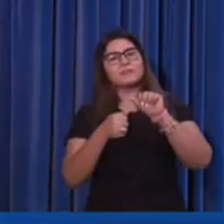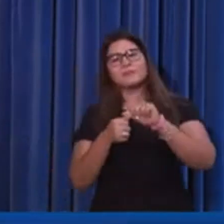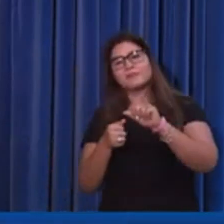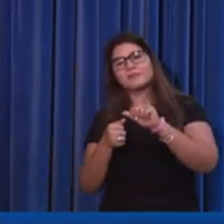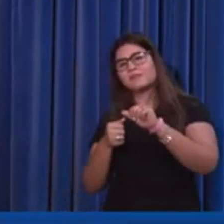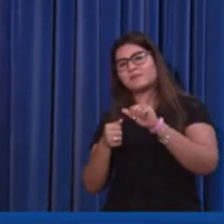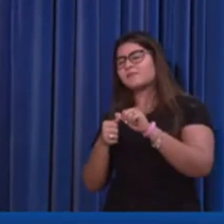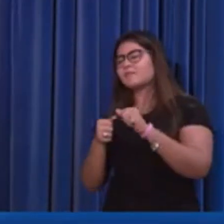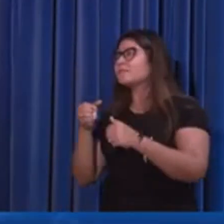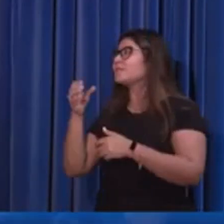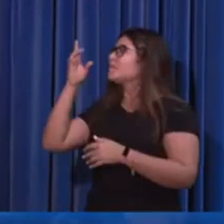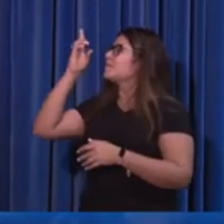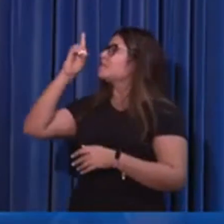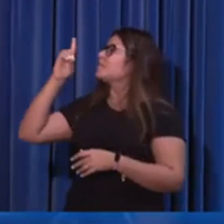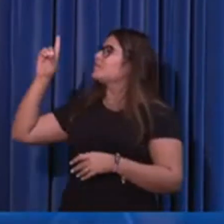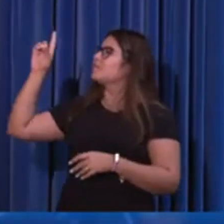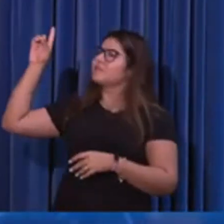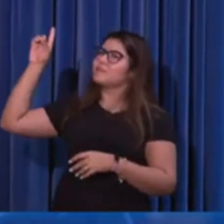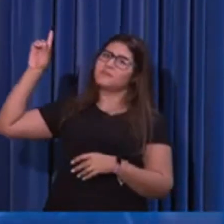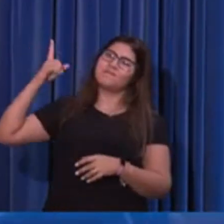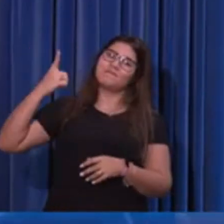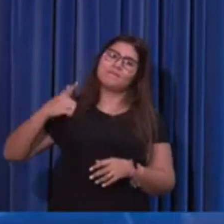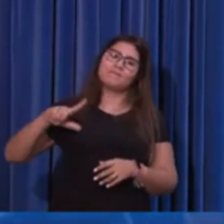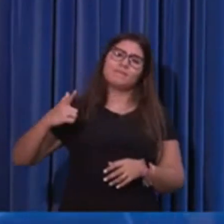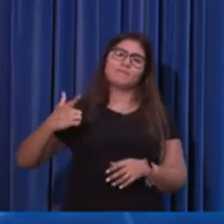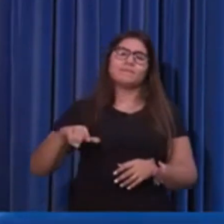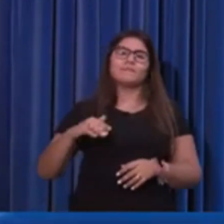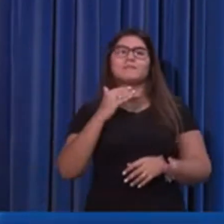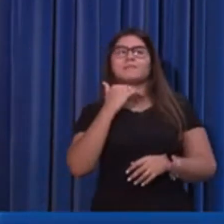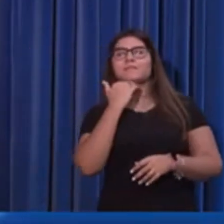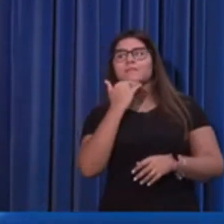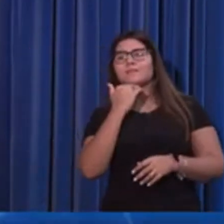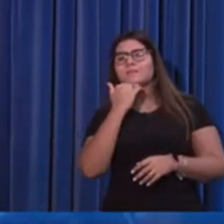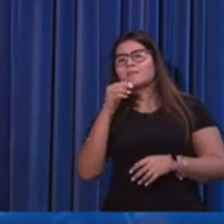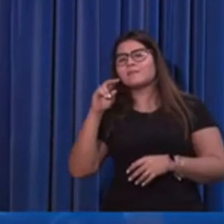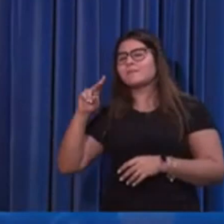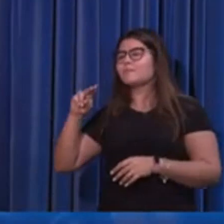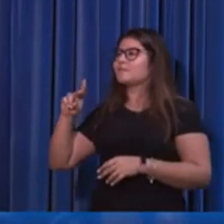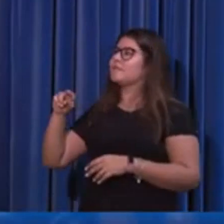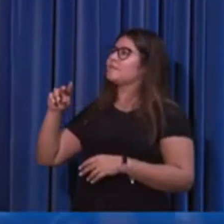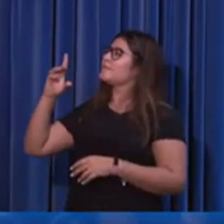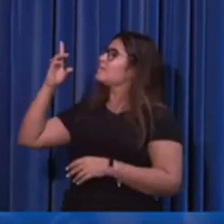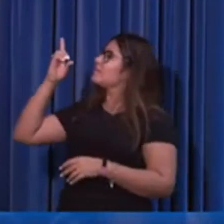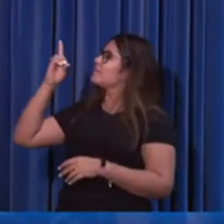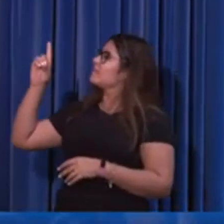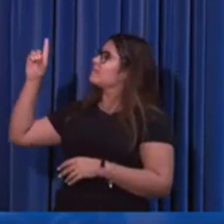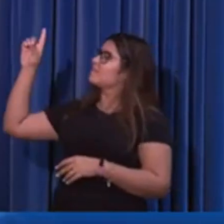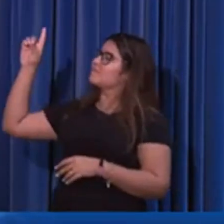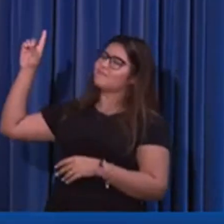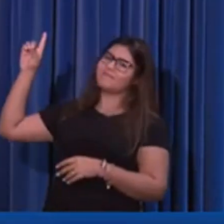tu, não há outro igual a ti,